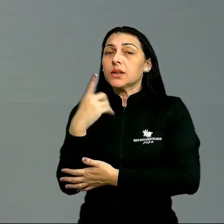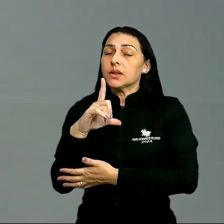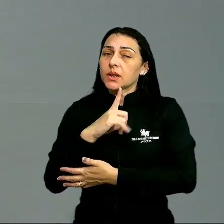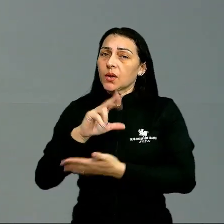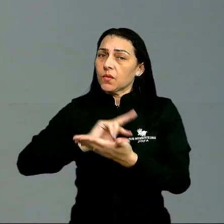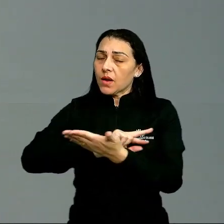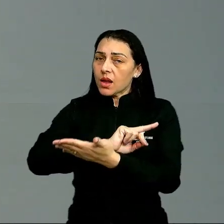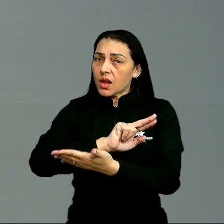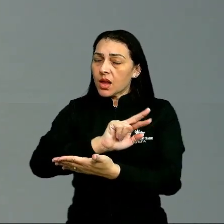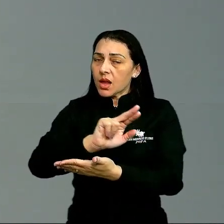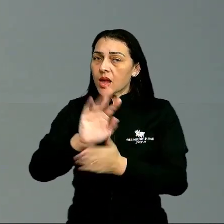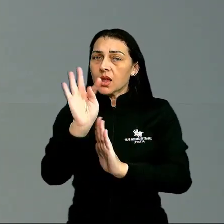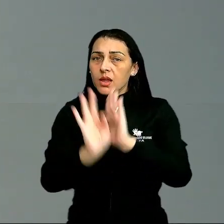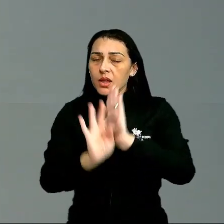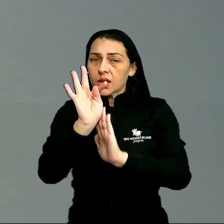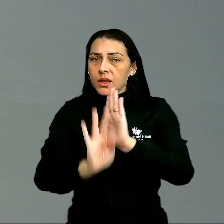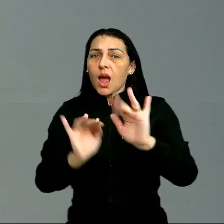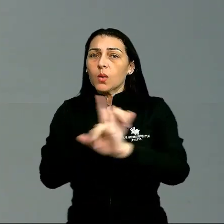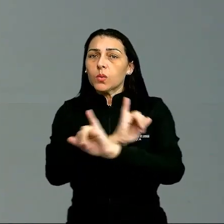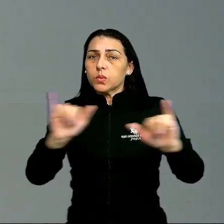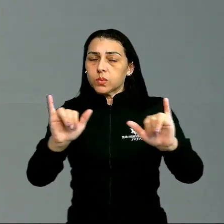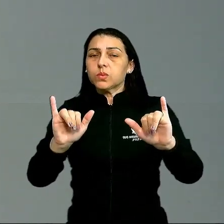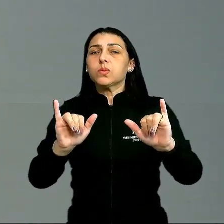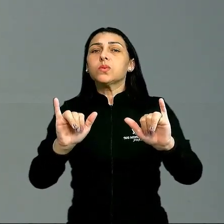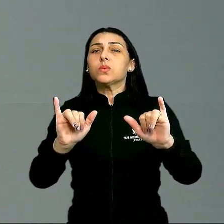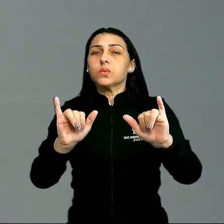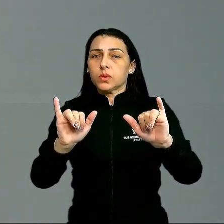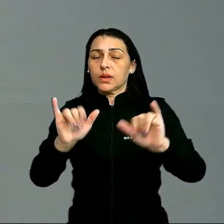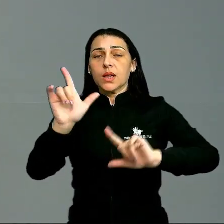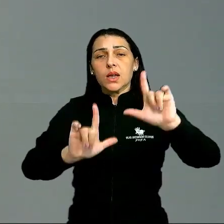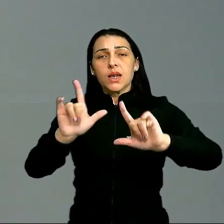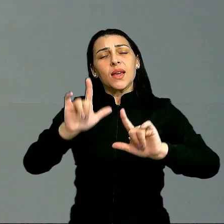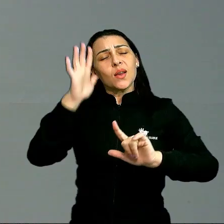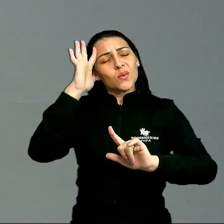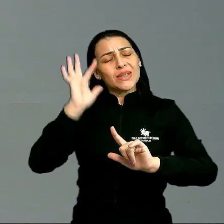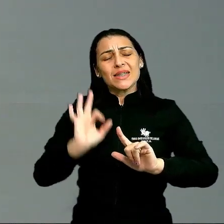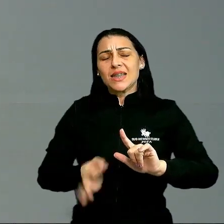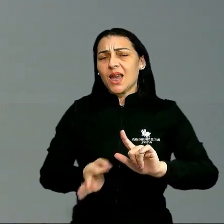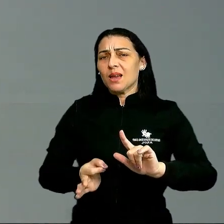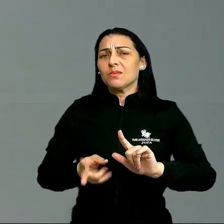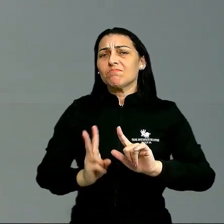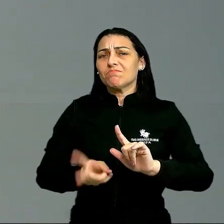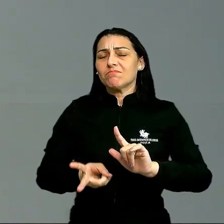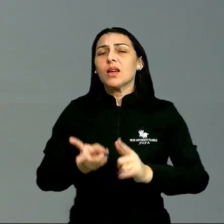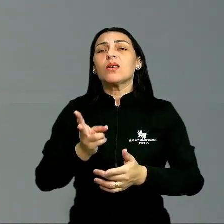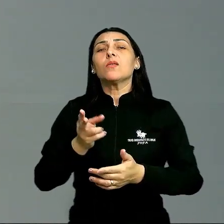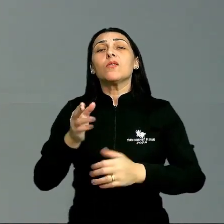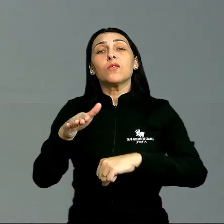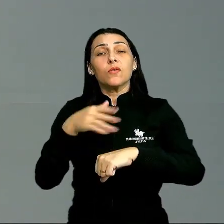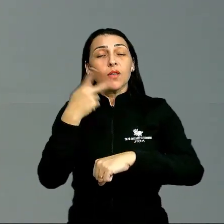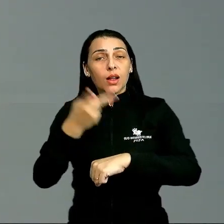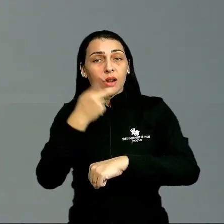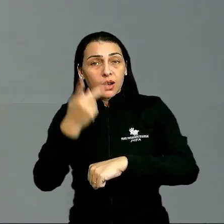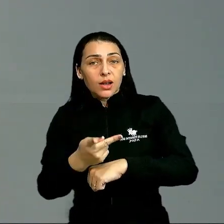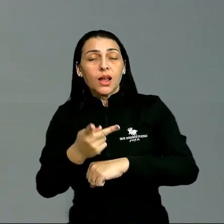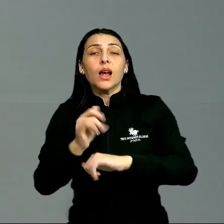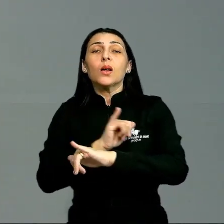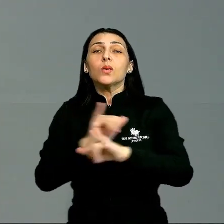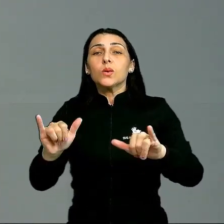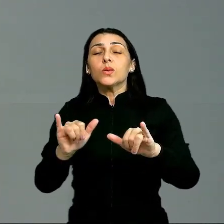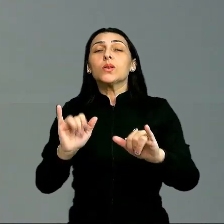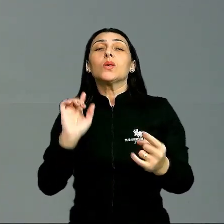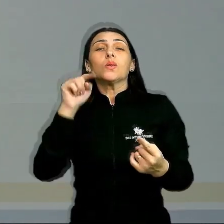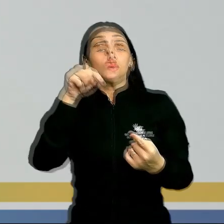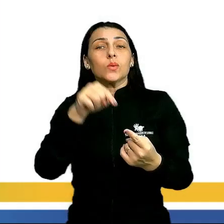trabalhamos diversos textos de publicidade. E aí eu tenho sempre comentado que os textos de publicidade, eles têm uma função